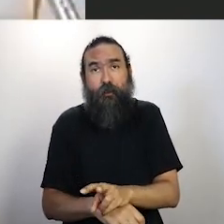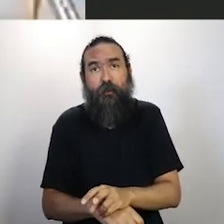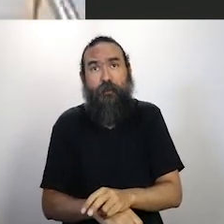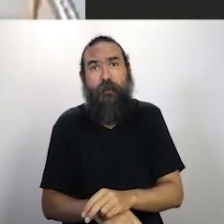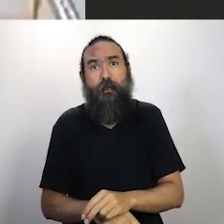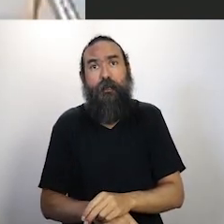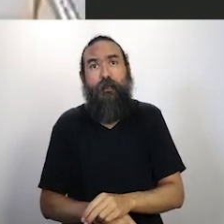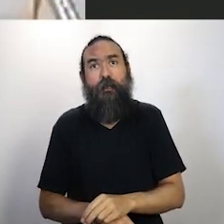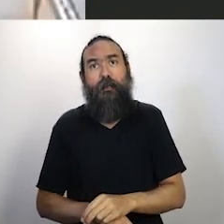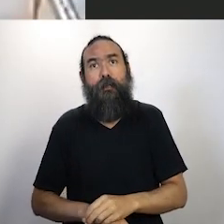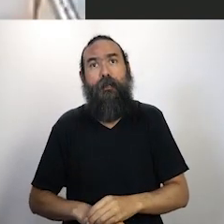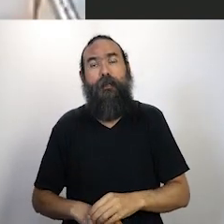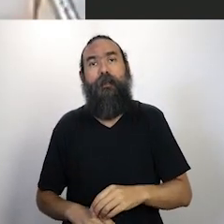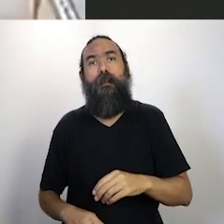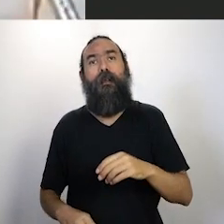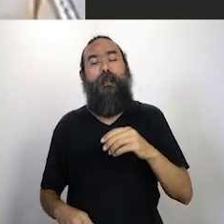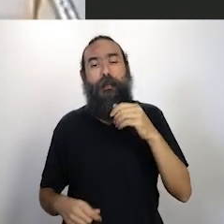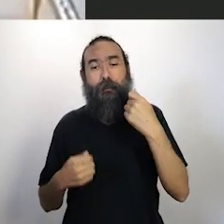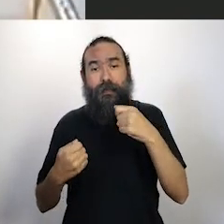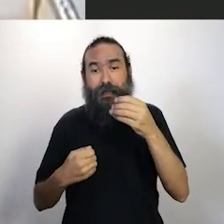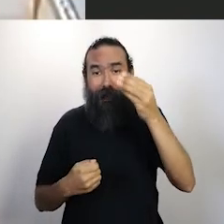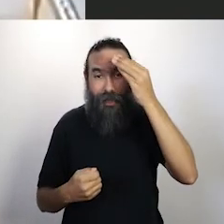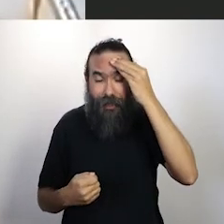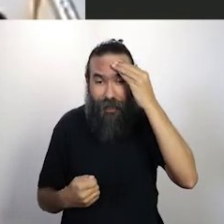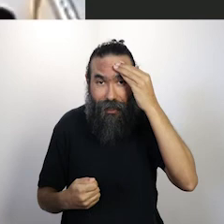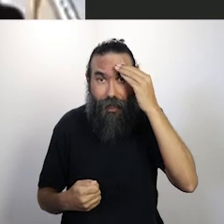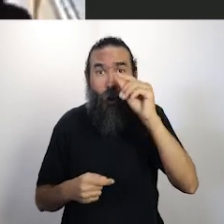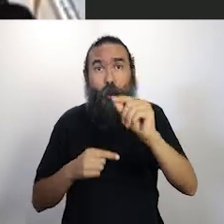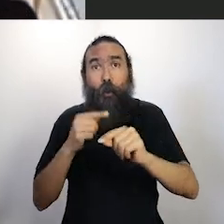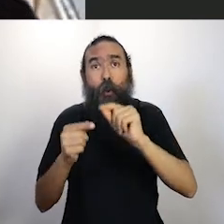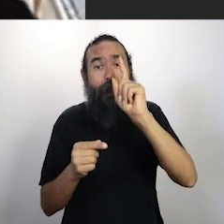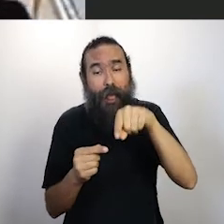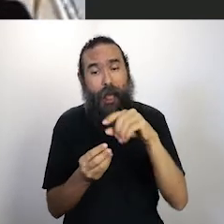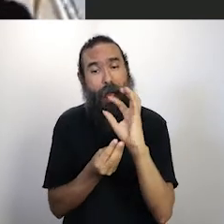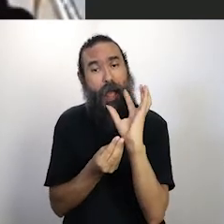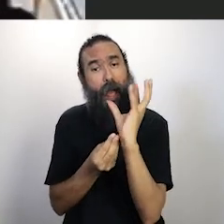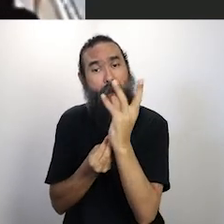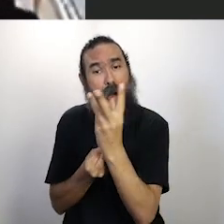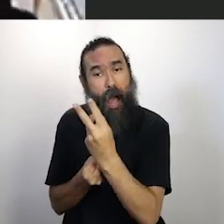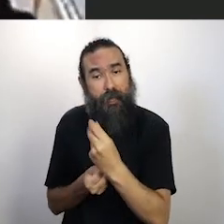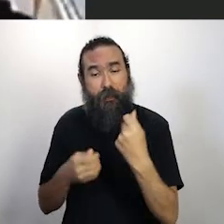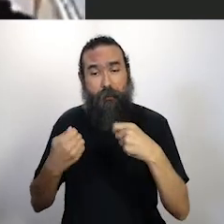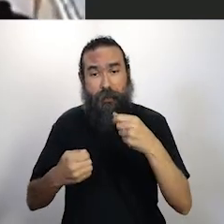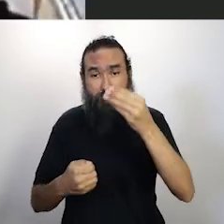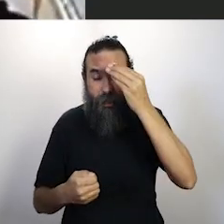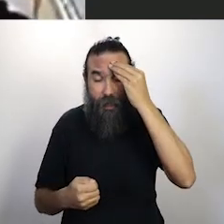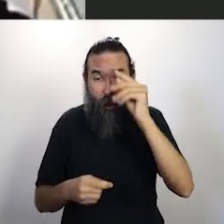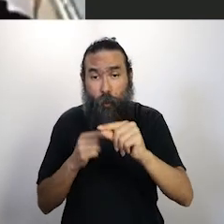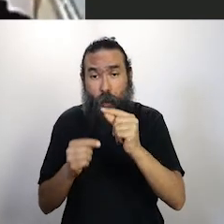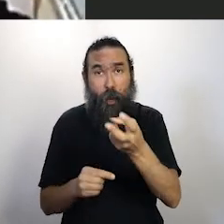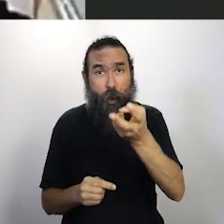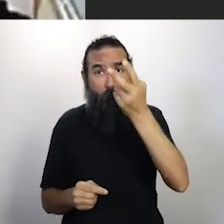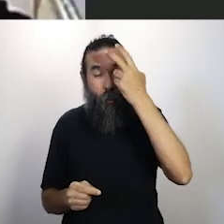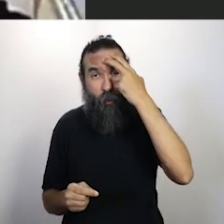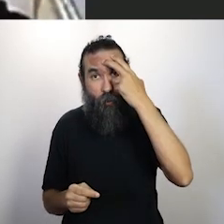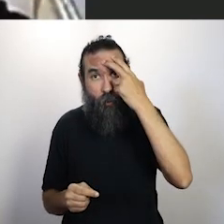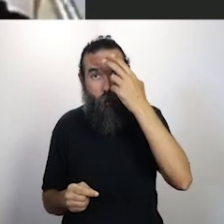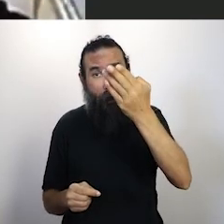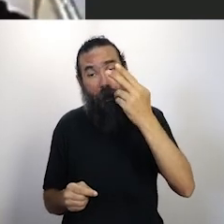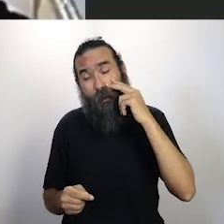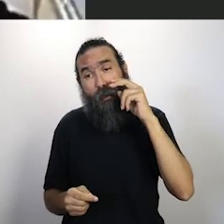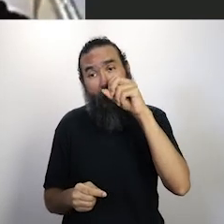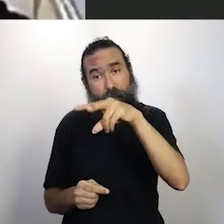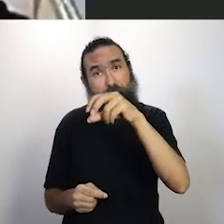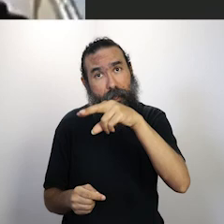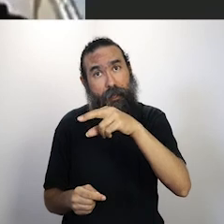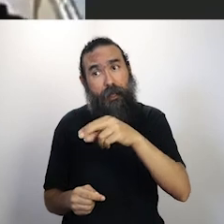que é arte do que é cultura é só ver os pronunciamentos formais de todos que passaram pelos órgãos oficiais de cultura do